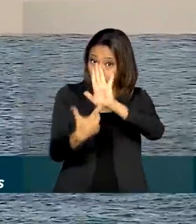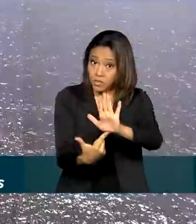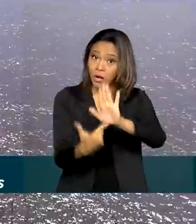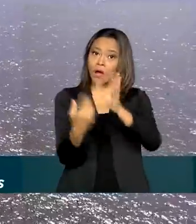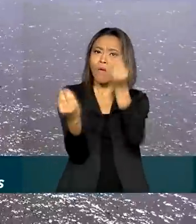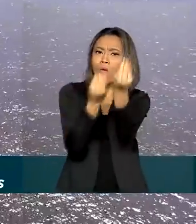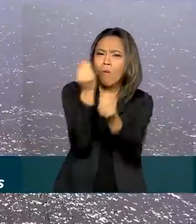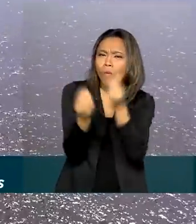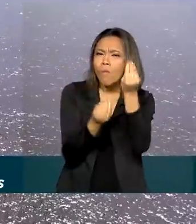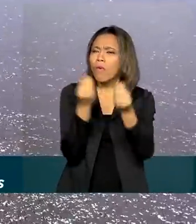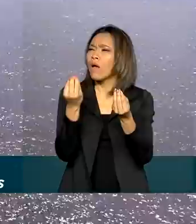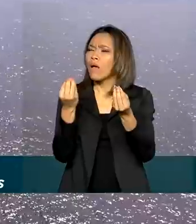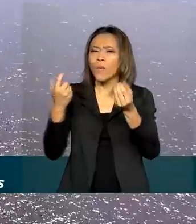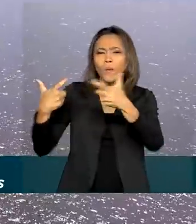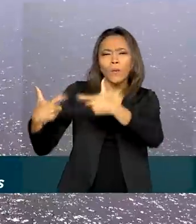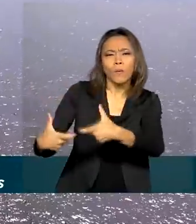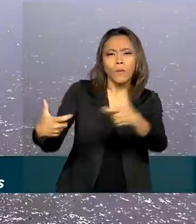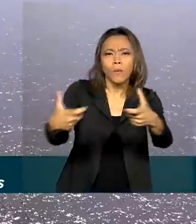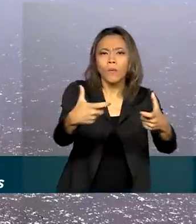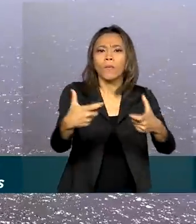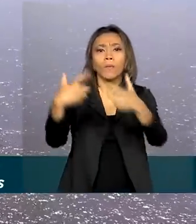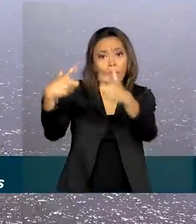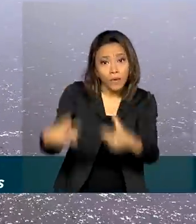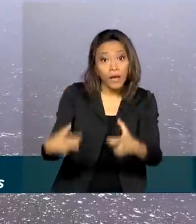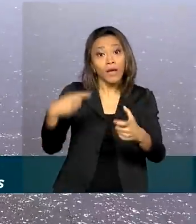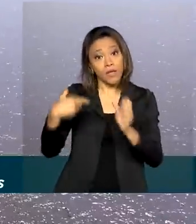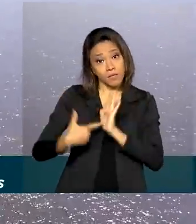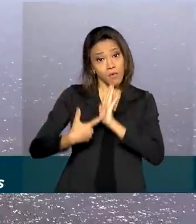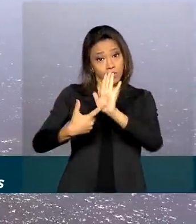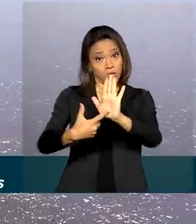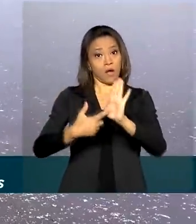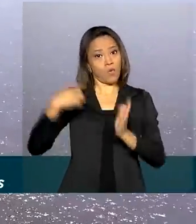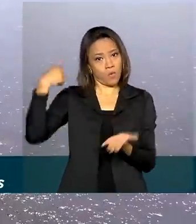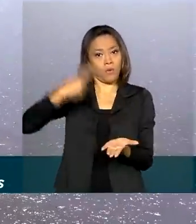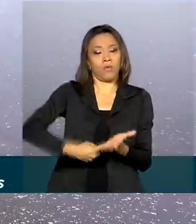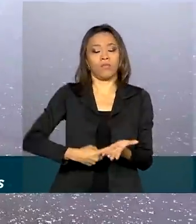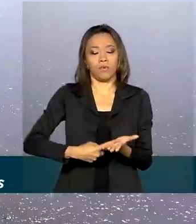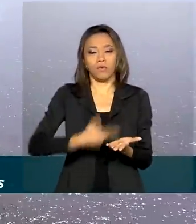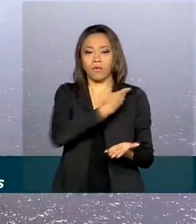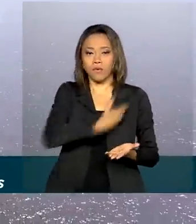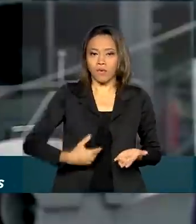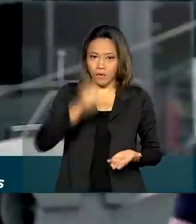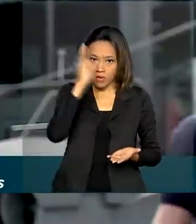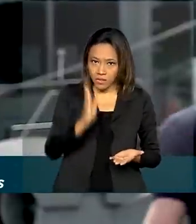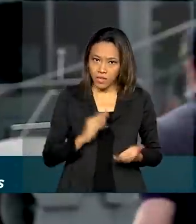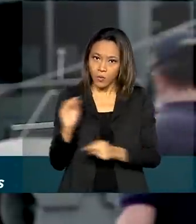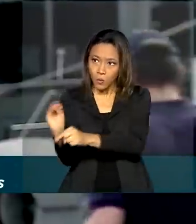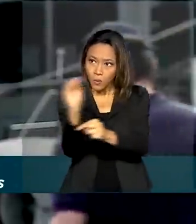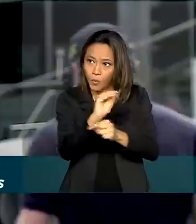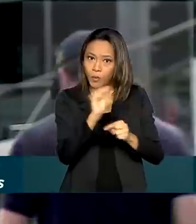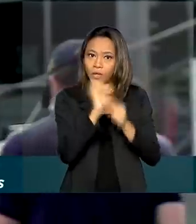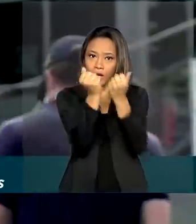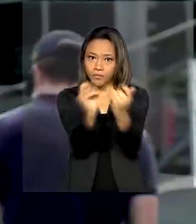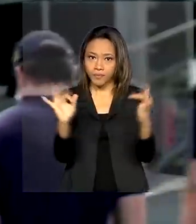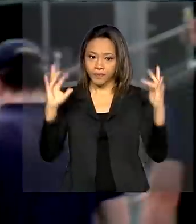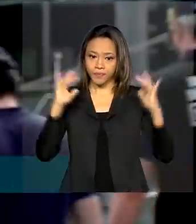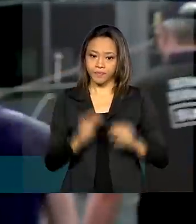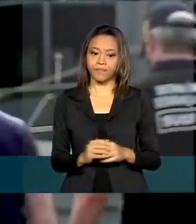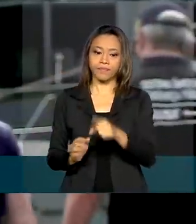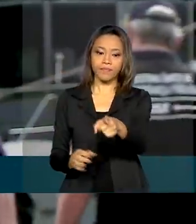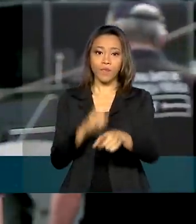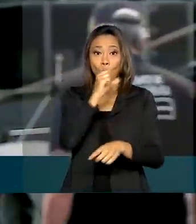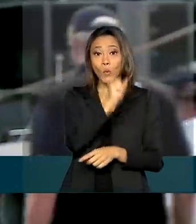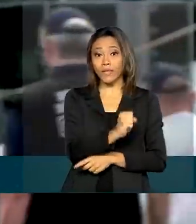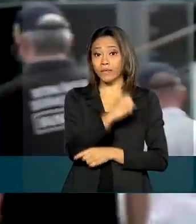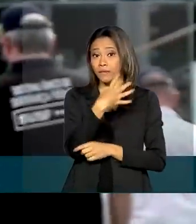da região e reafirmar o compromisso do governo brasileiro com a preservação. Um território 84%